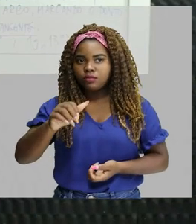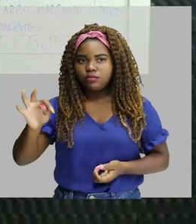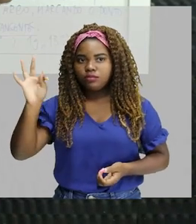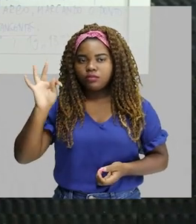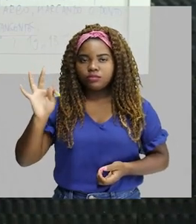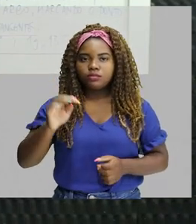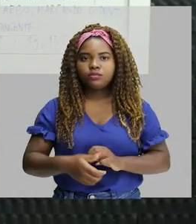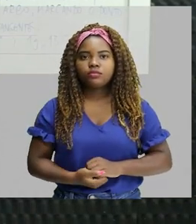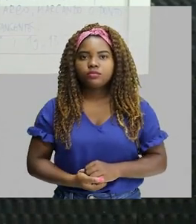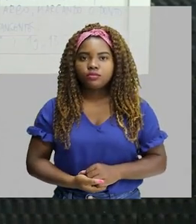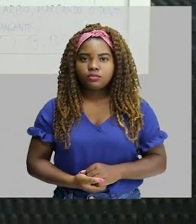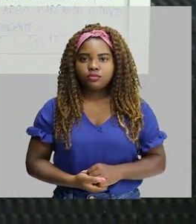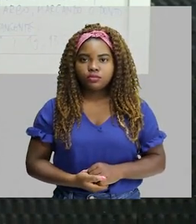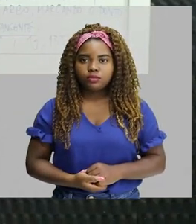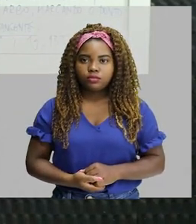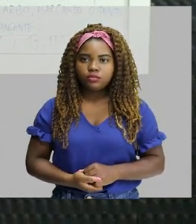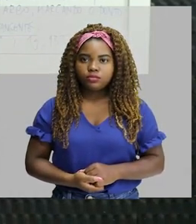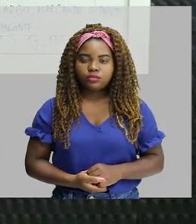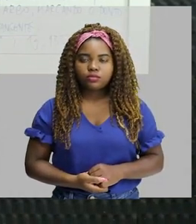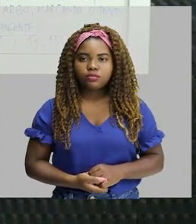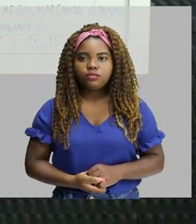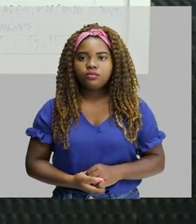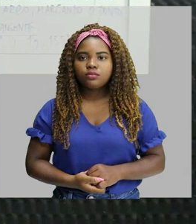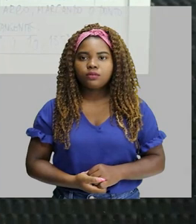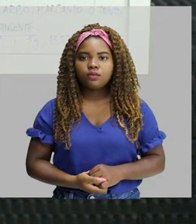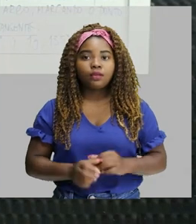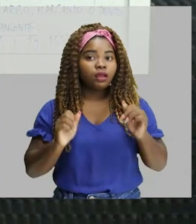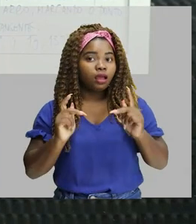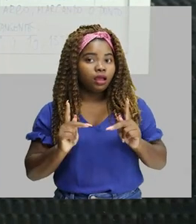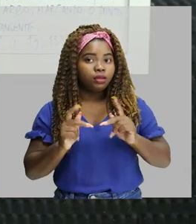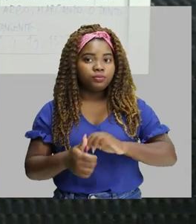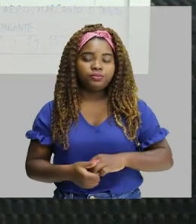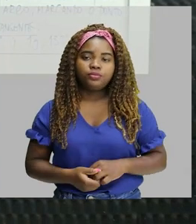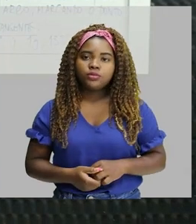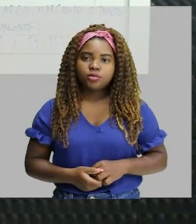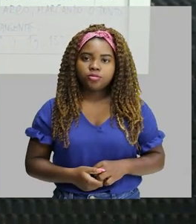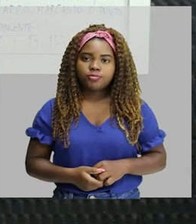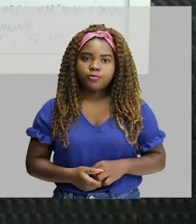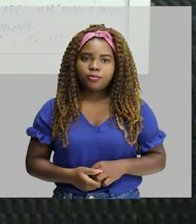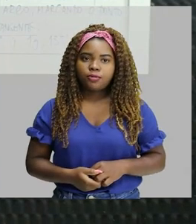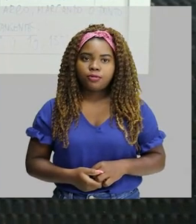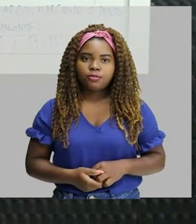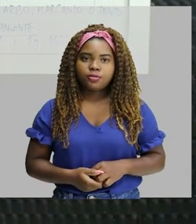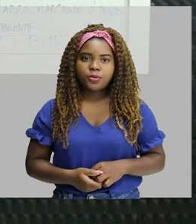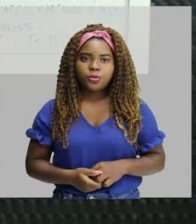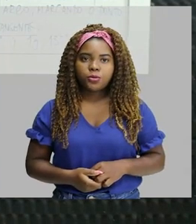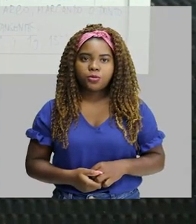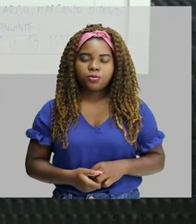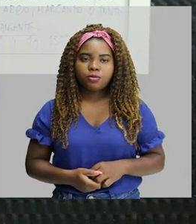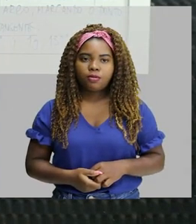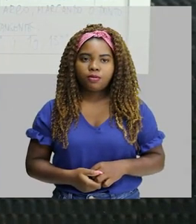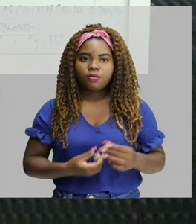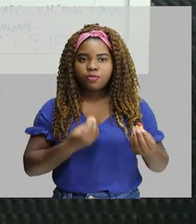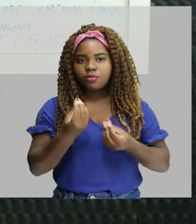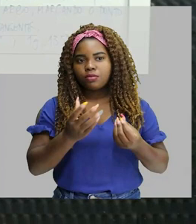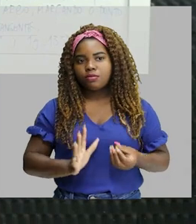medida que está na reta numérica beleza galerinha Olha então como é que eu faço aqui para encontrar